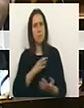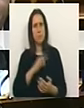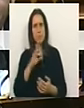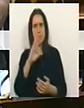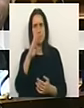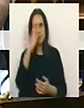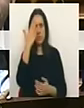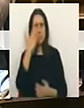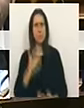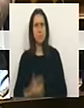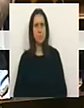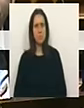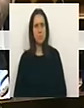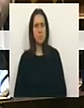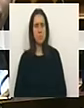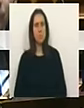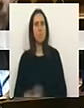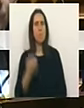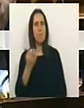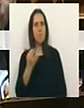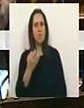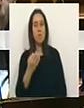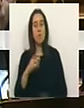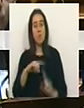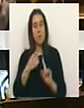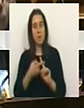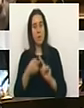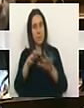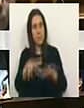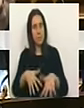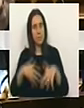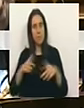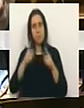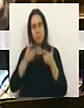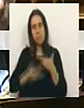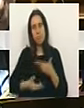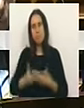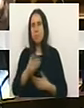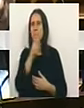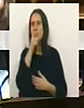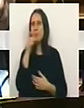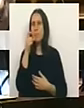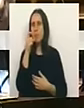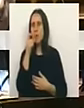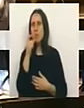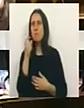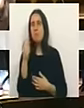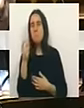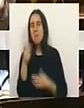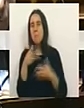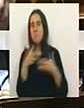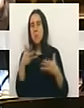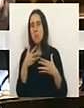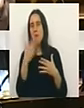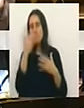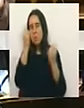que iniciamos o ano parlamentar também com uma promessa de desentendimento na sua